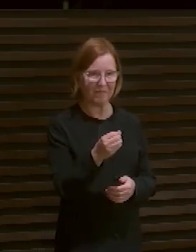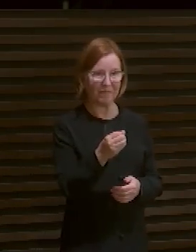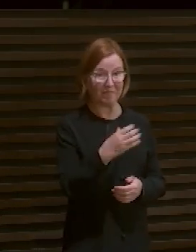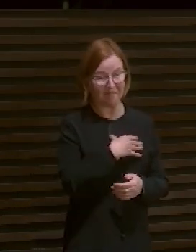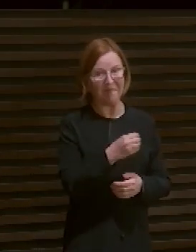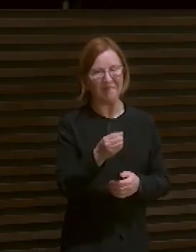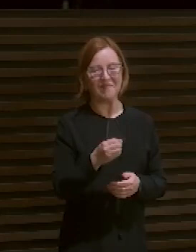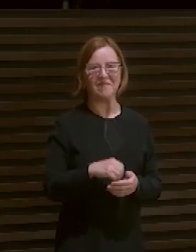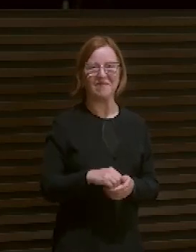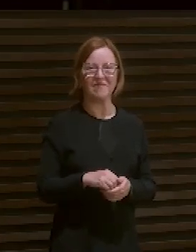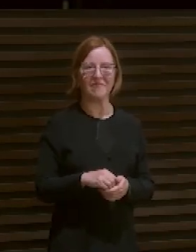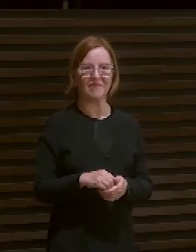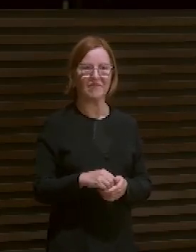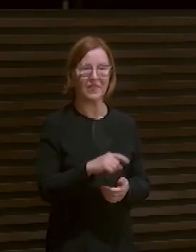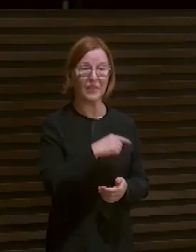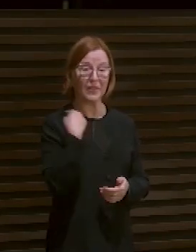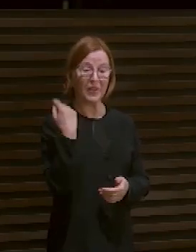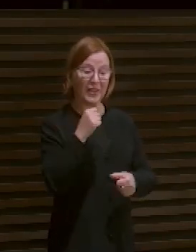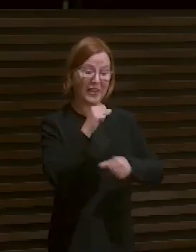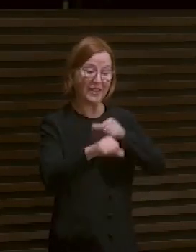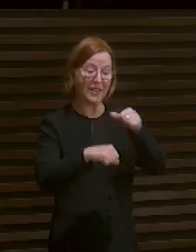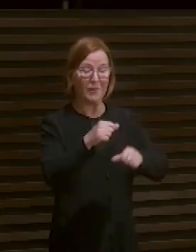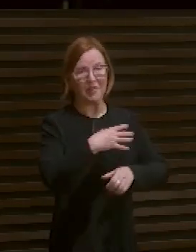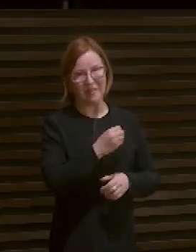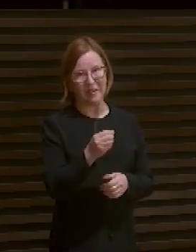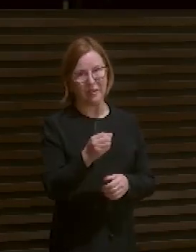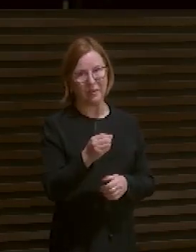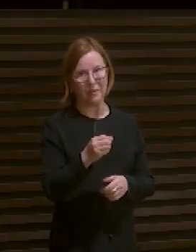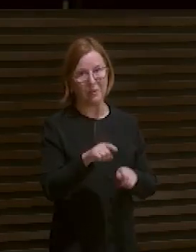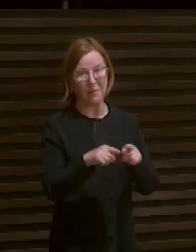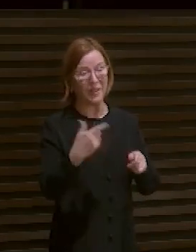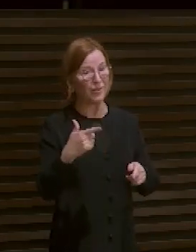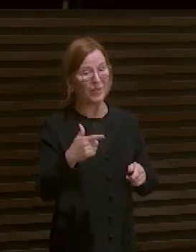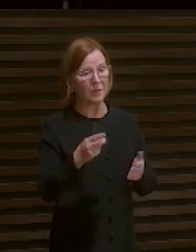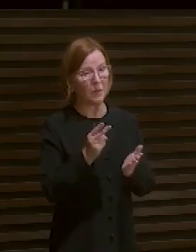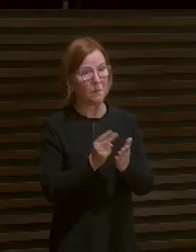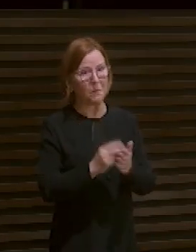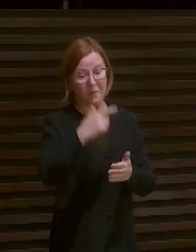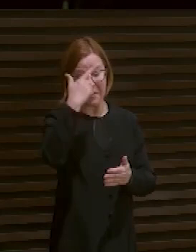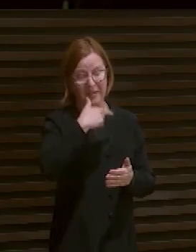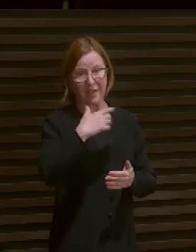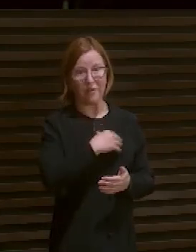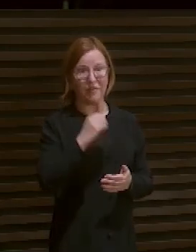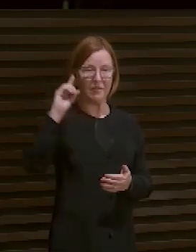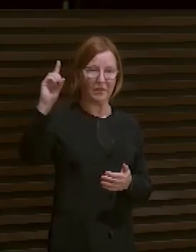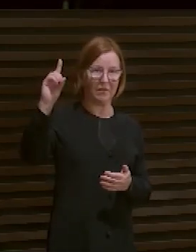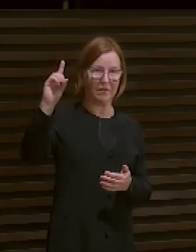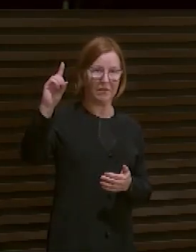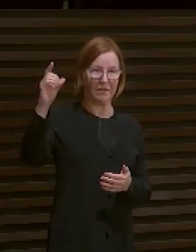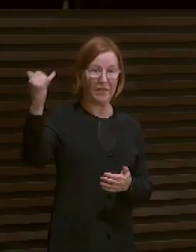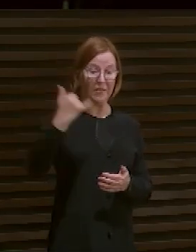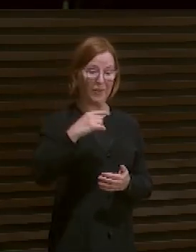Filha. Nós fomos feitos filhos, mas não temos o mesmo caráter do filho dele. Ele enviou aos